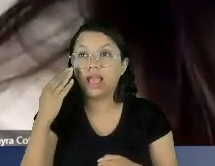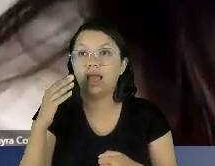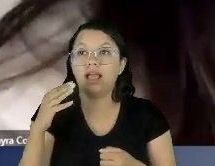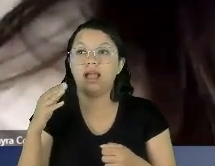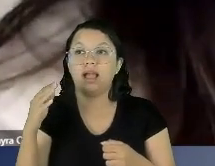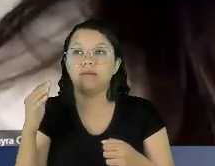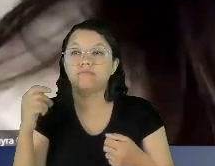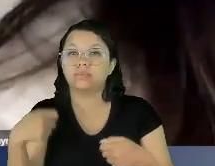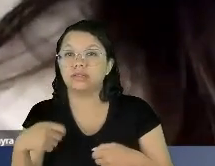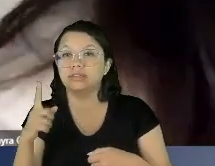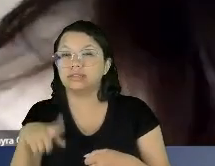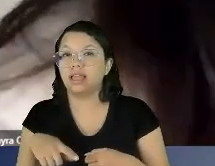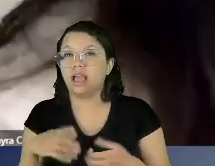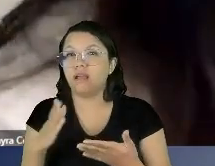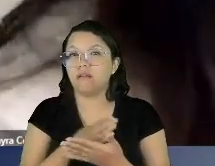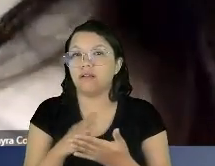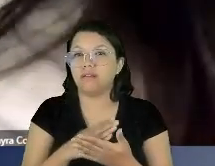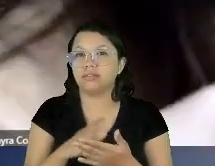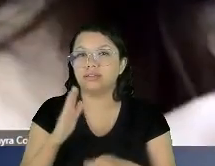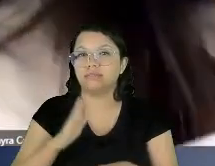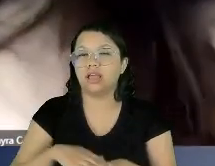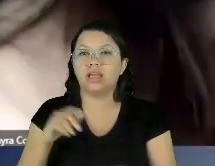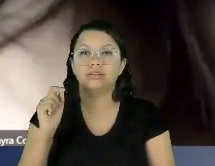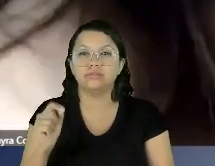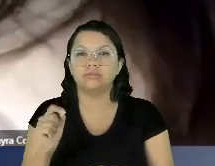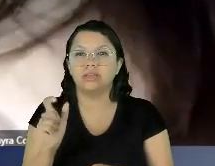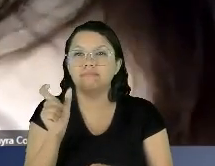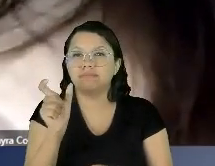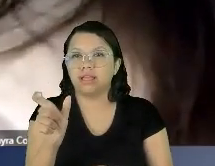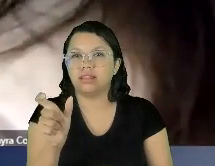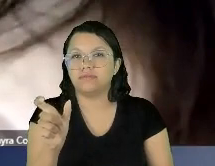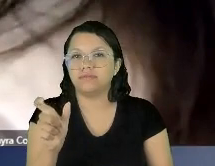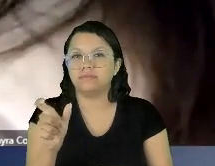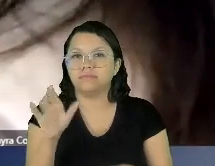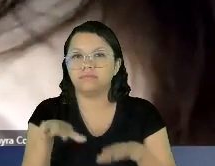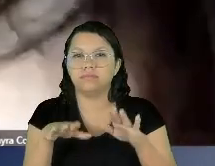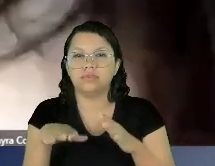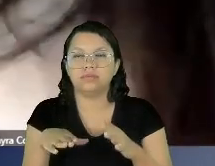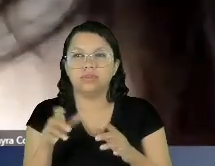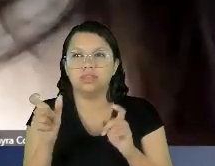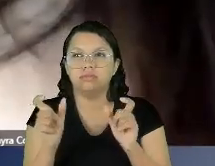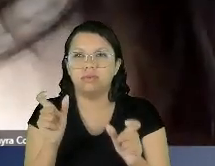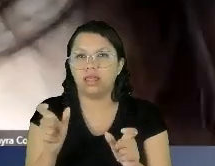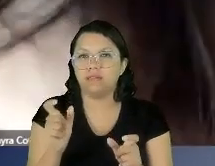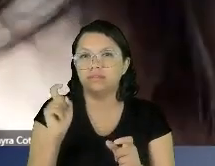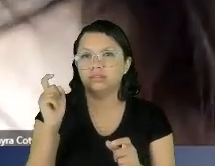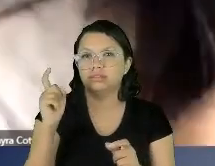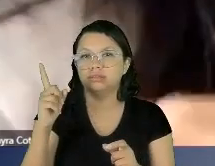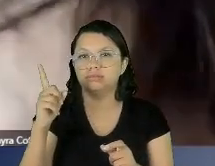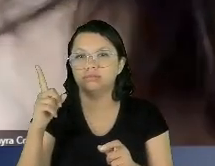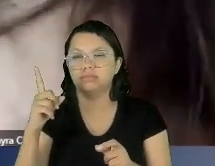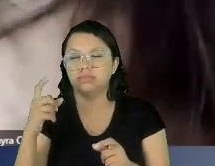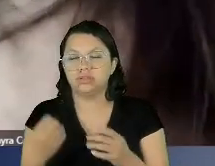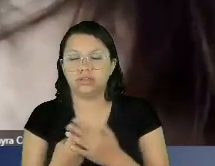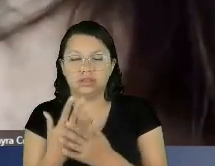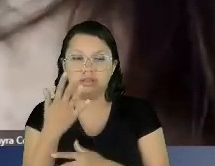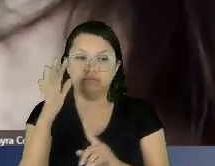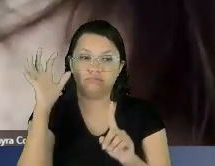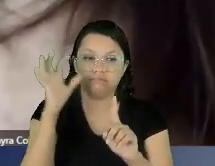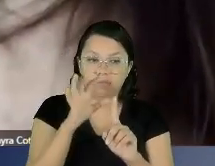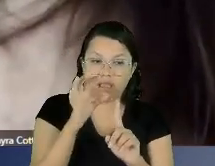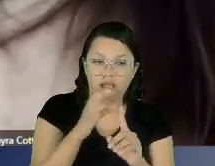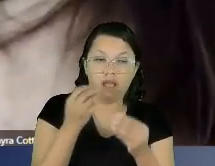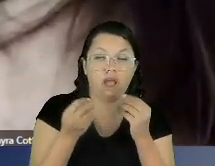ficar bem configurado, algo além da palavra. Muito embora as palavras